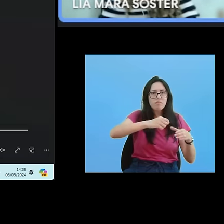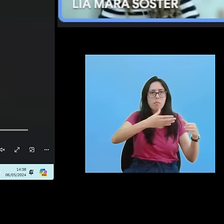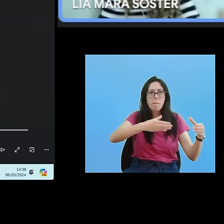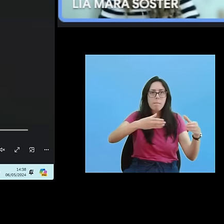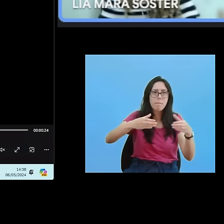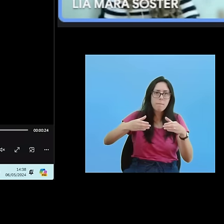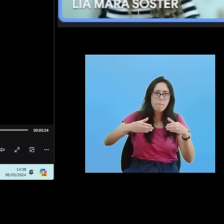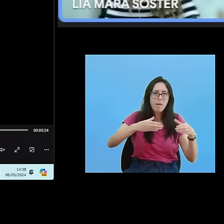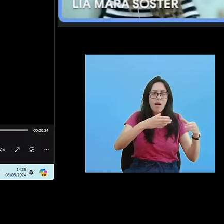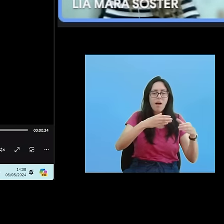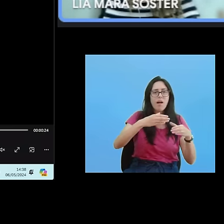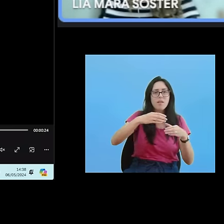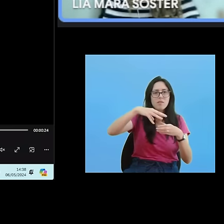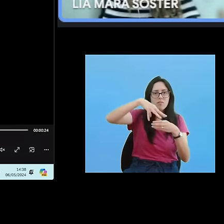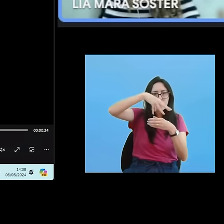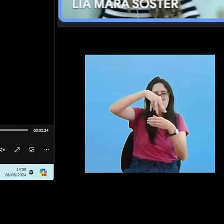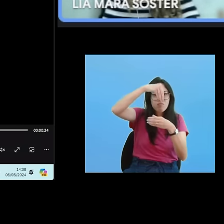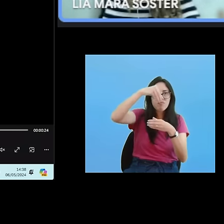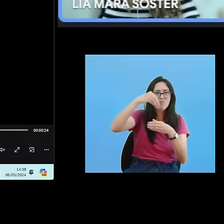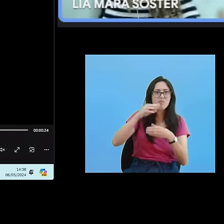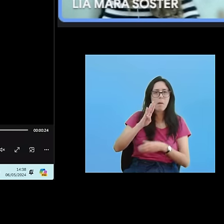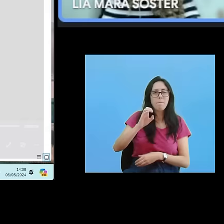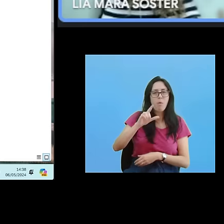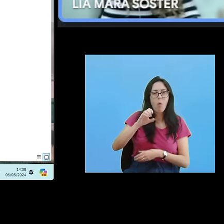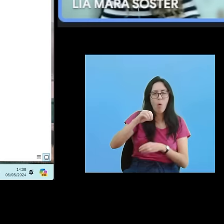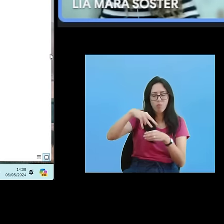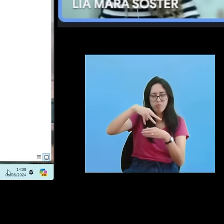dos cupcakes.